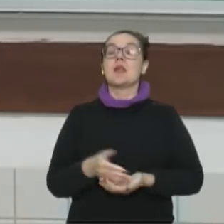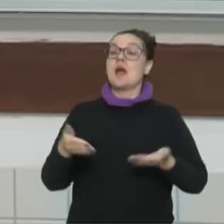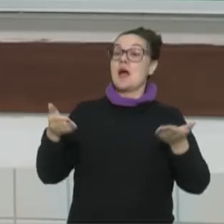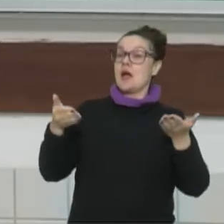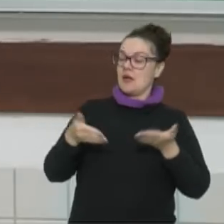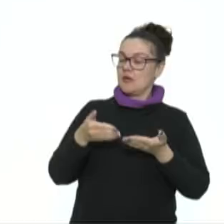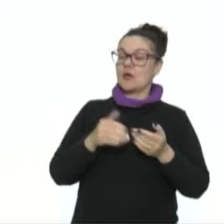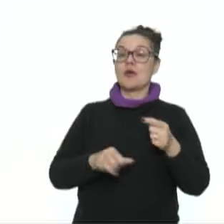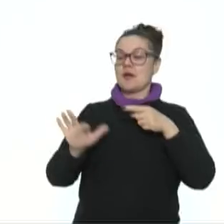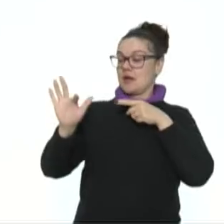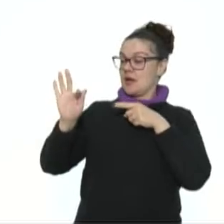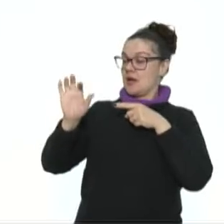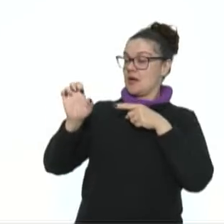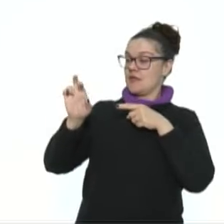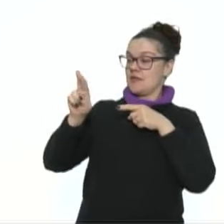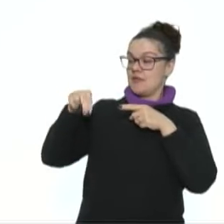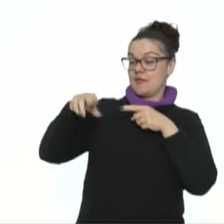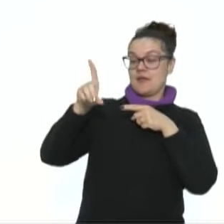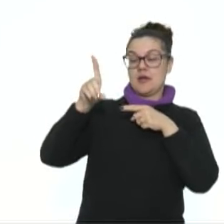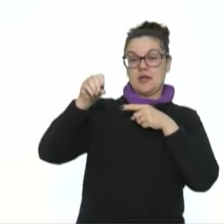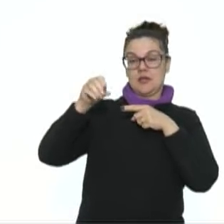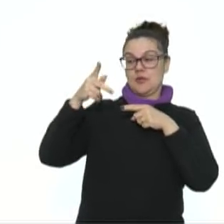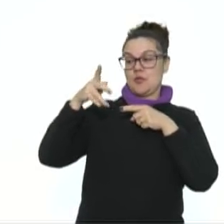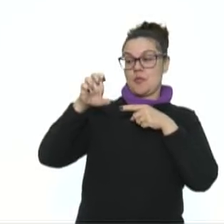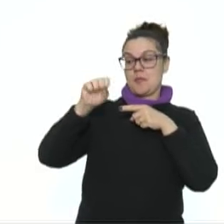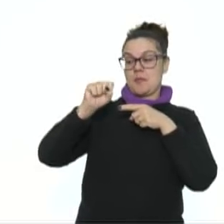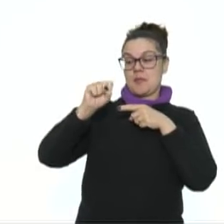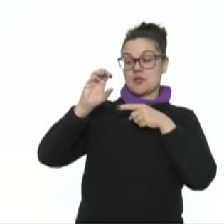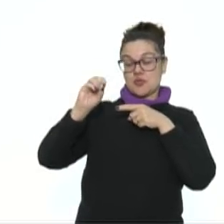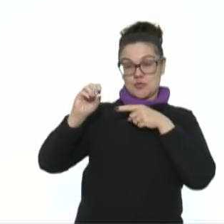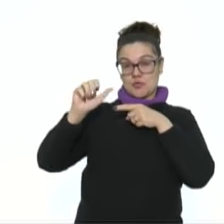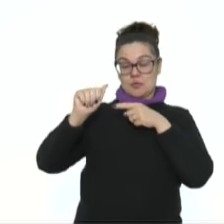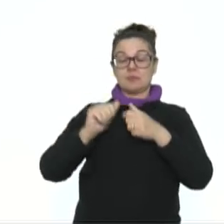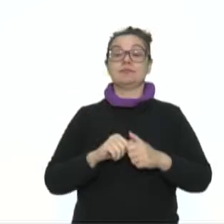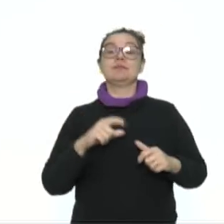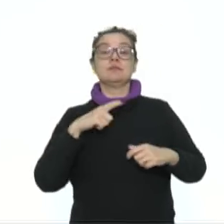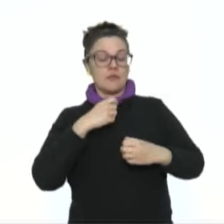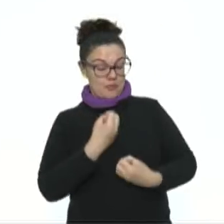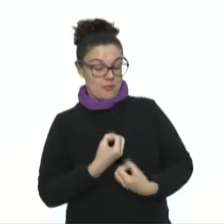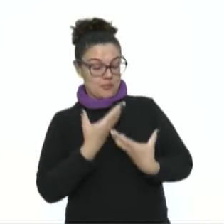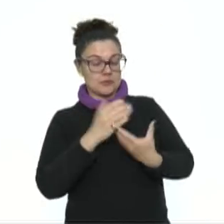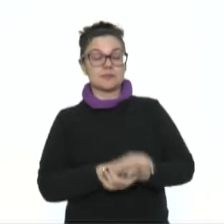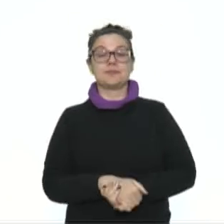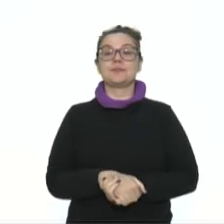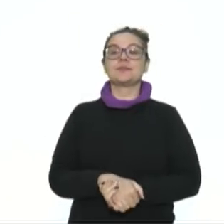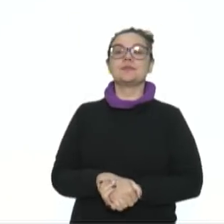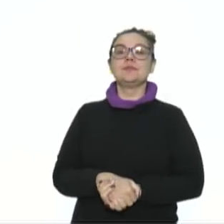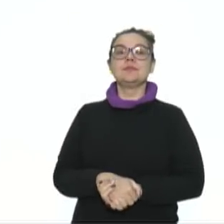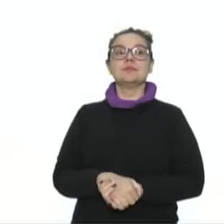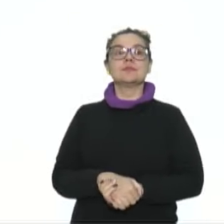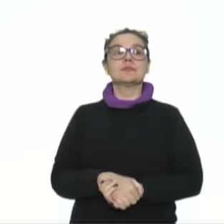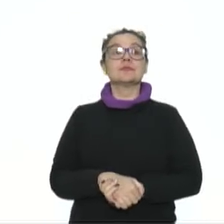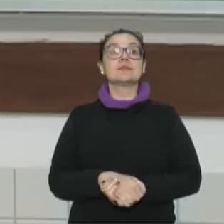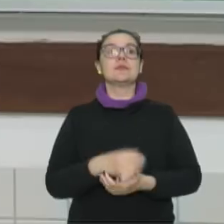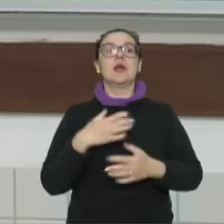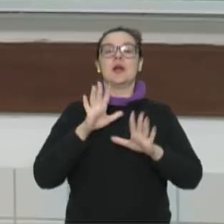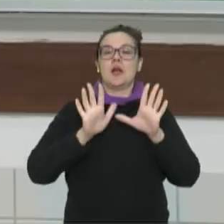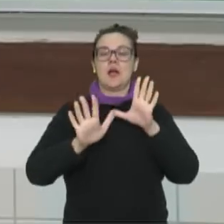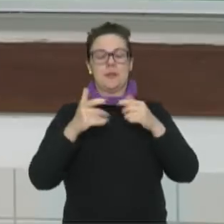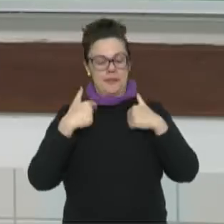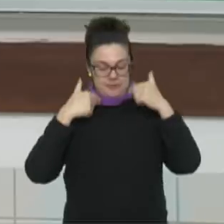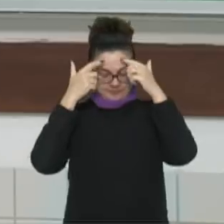Agora, Fernando Pessoa, né? Um poeta. Então, um trechinho, tá? Do poema dele. Calma aí, deixa eu me